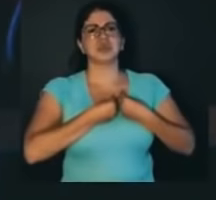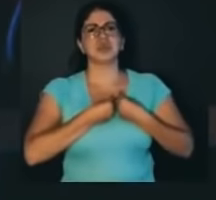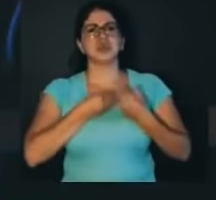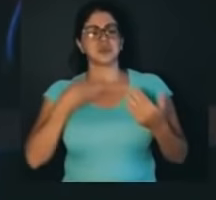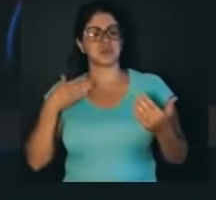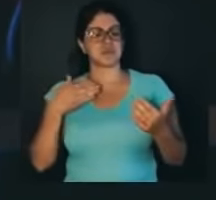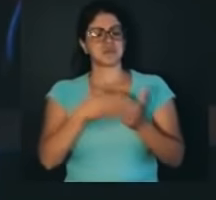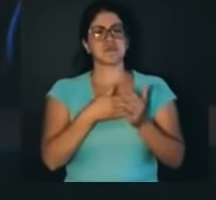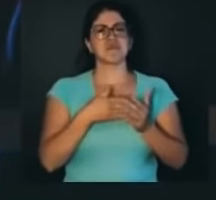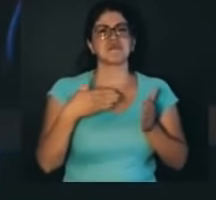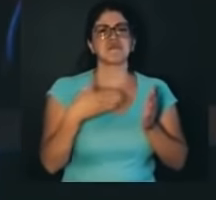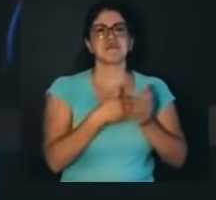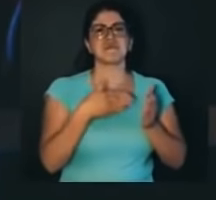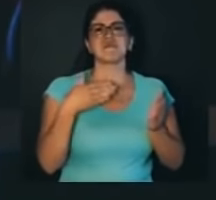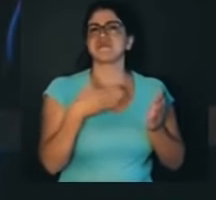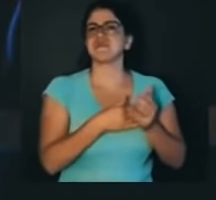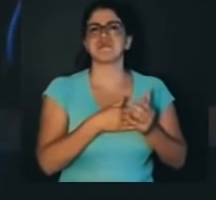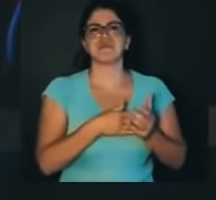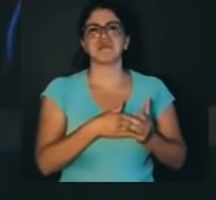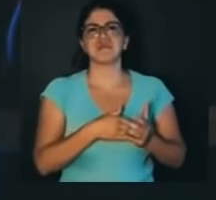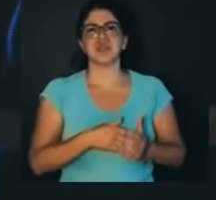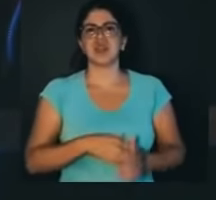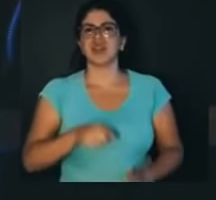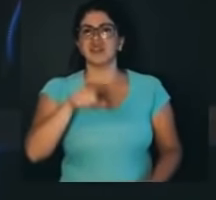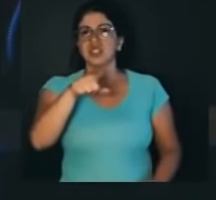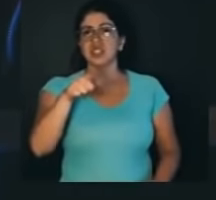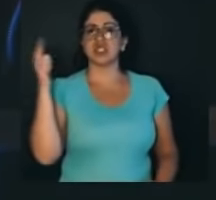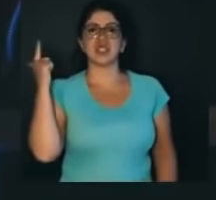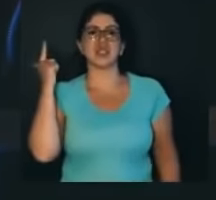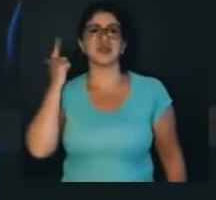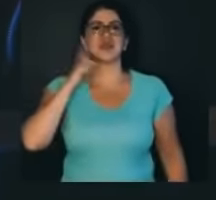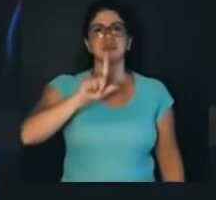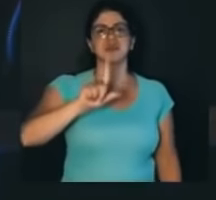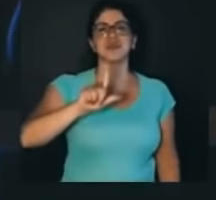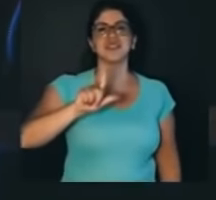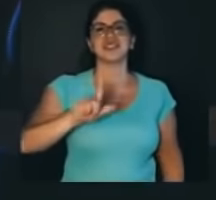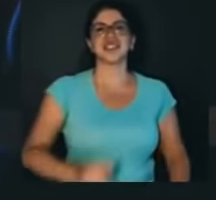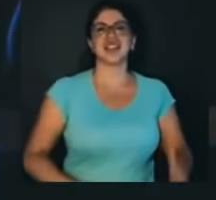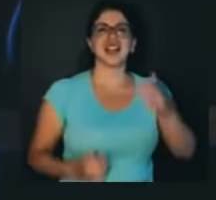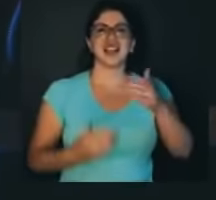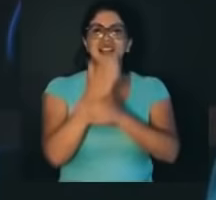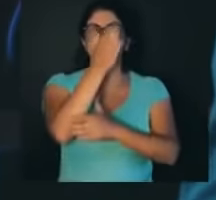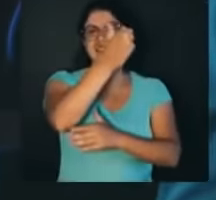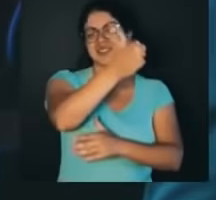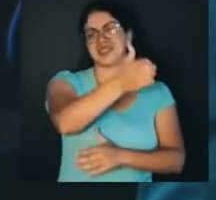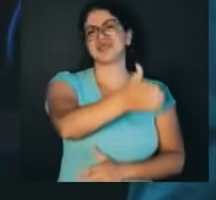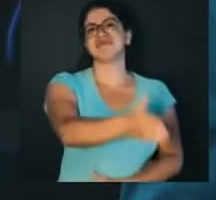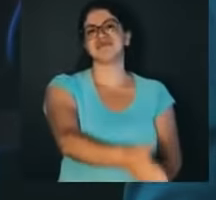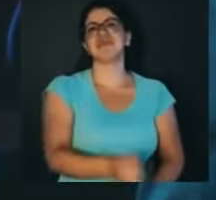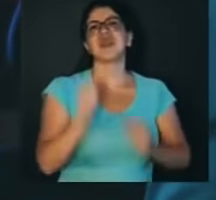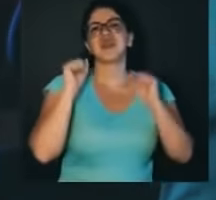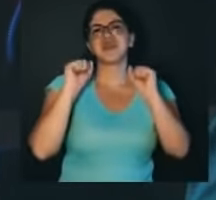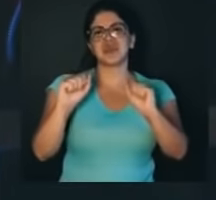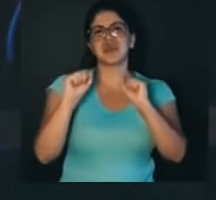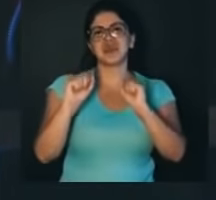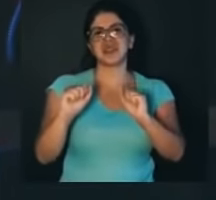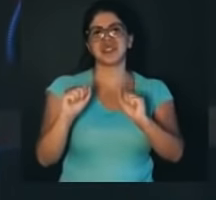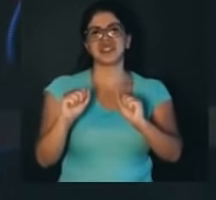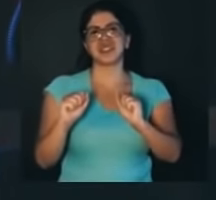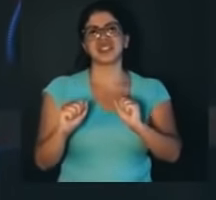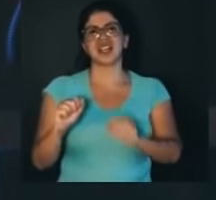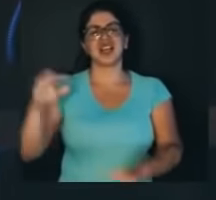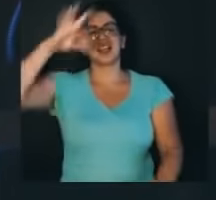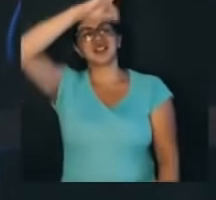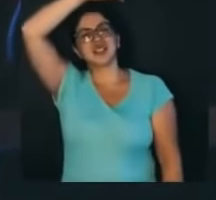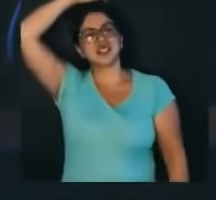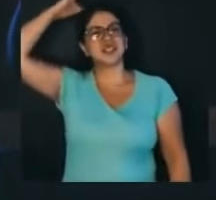Você pode e pode ir além. Você pode. E o Espírito Santo está ali todos os dias